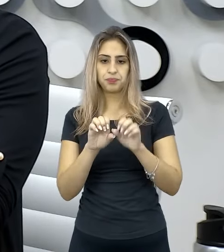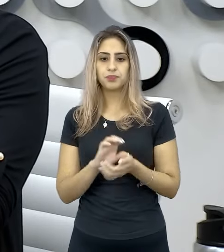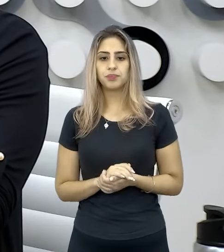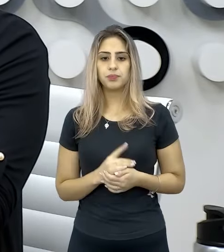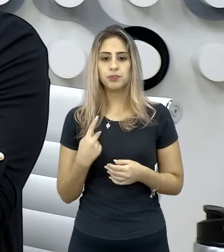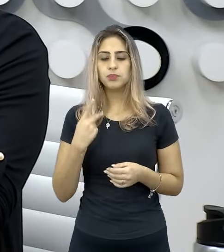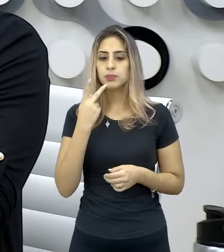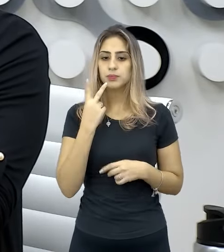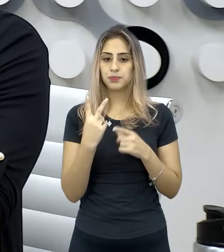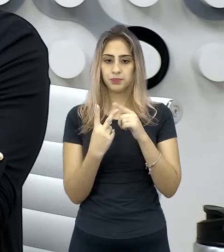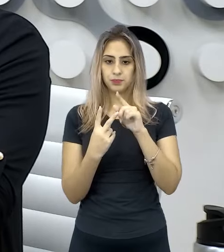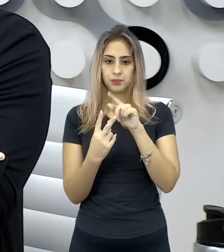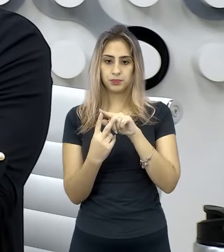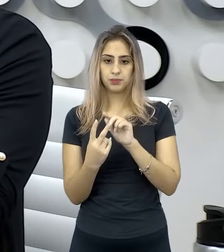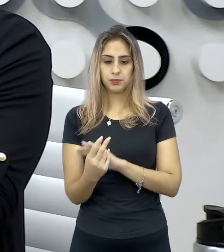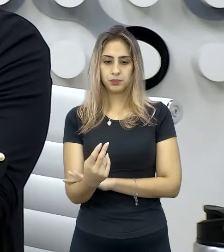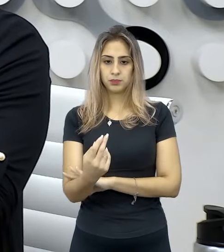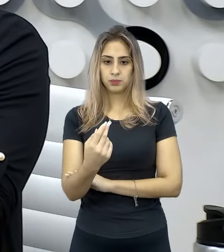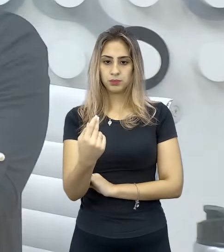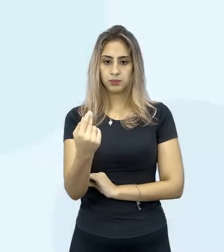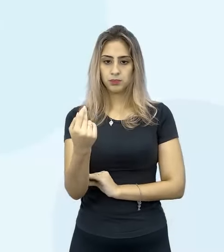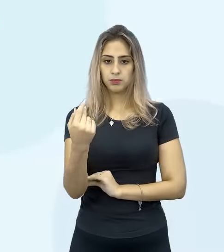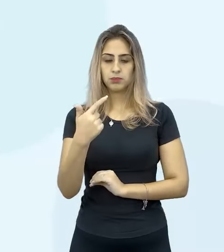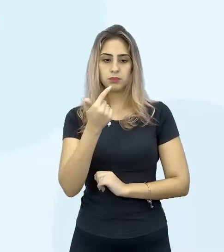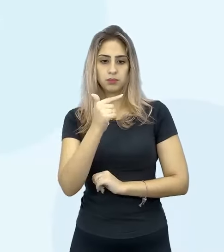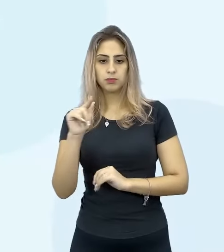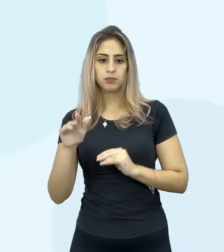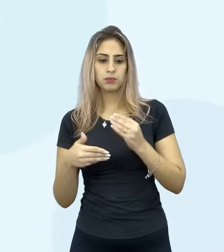destacar dois, né, Vivi, no próximo slide.